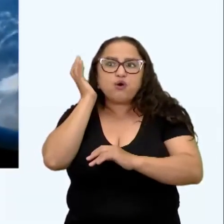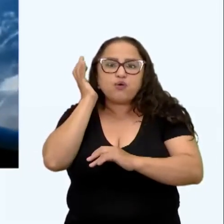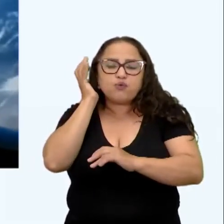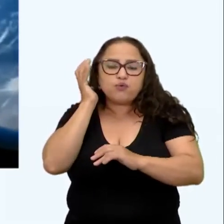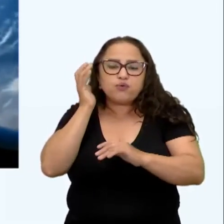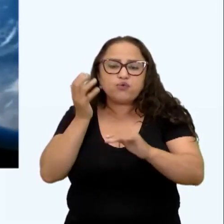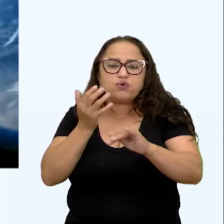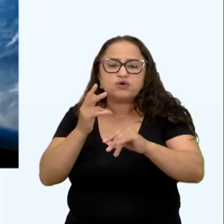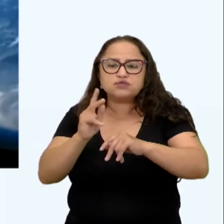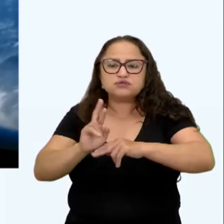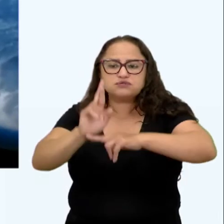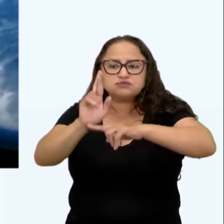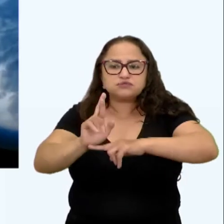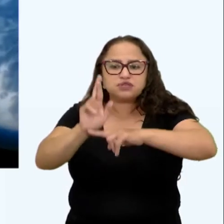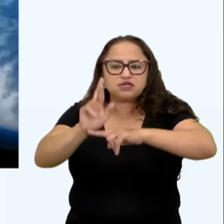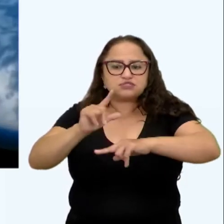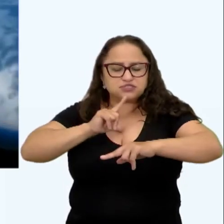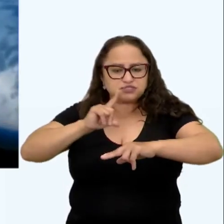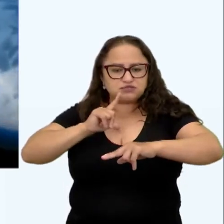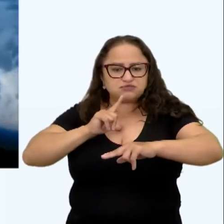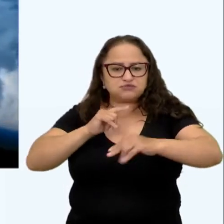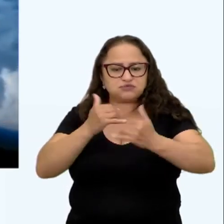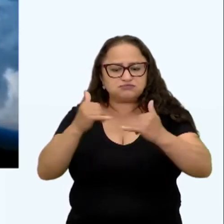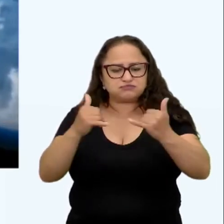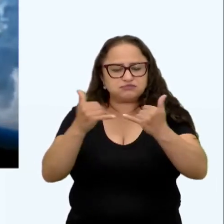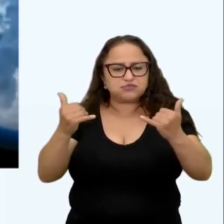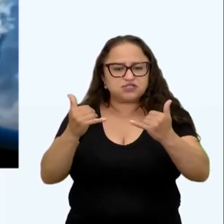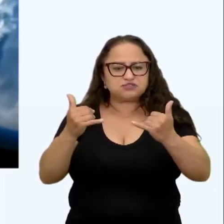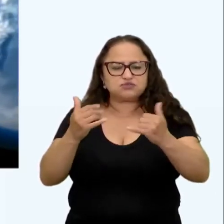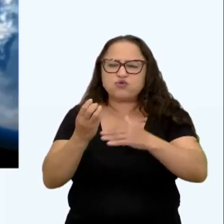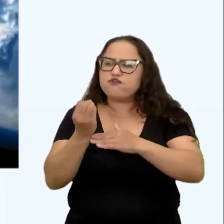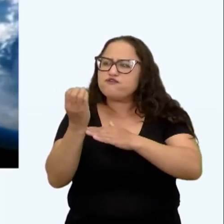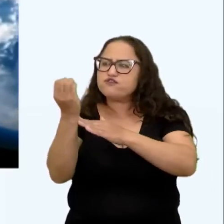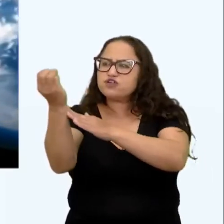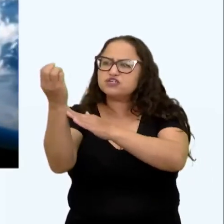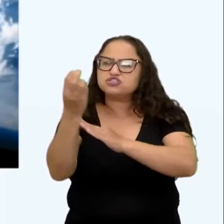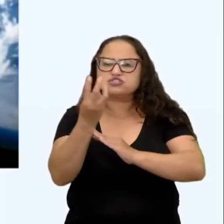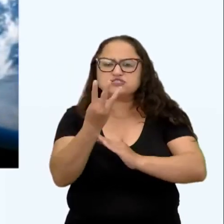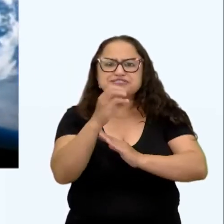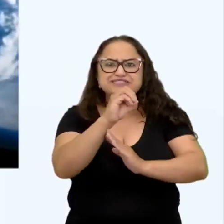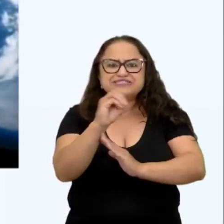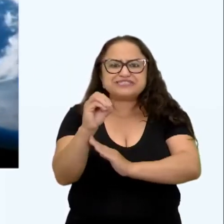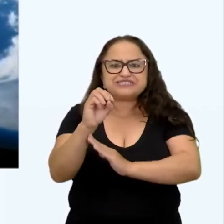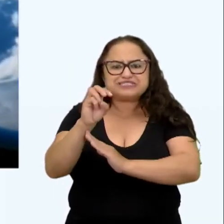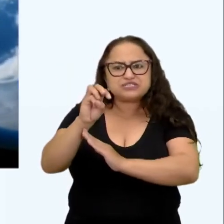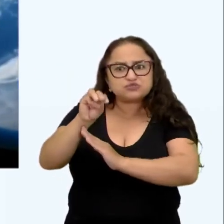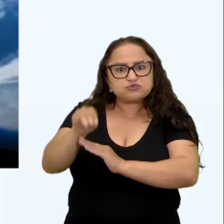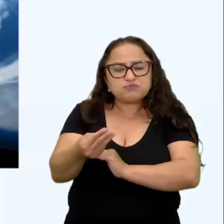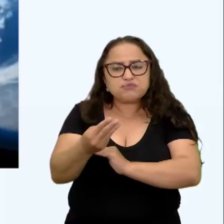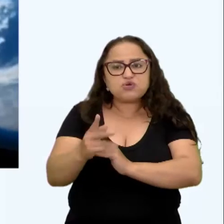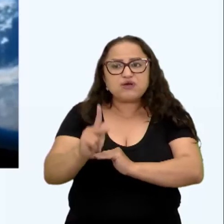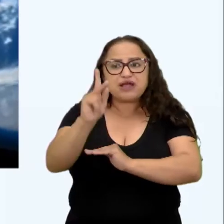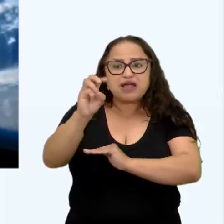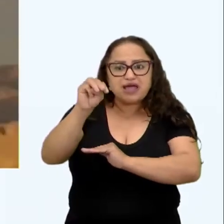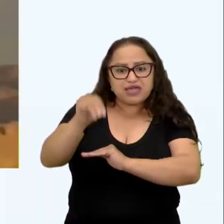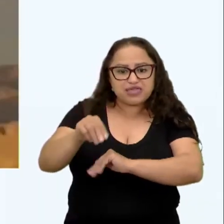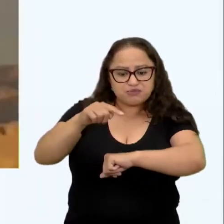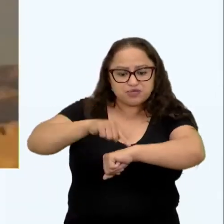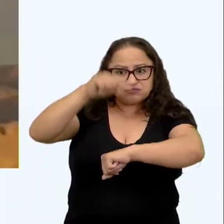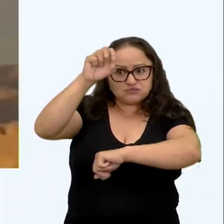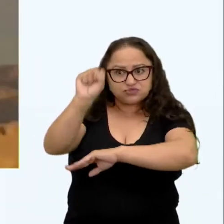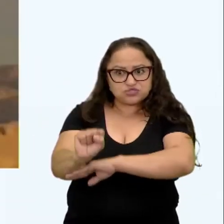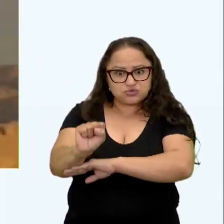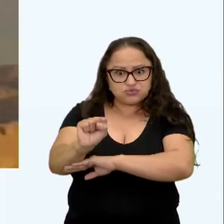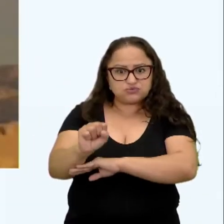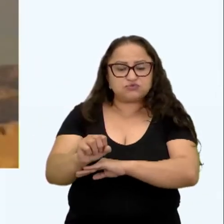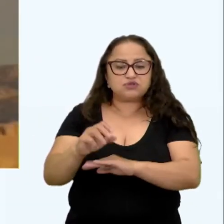tipo de radiação eletromagnética. Essa onda viaja a 300 mil quilômetros por segundo, a velocidade da luz.